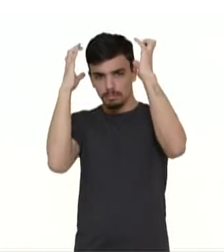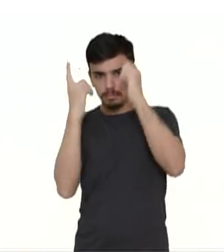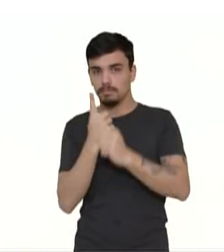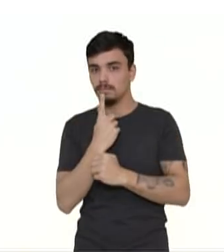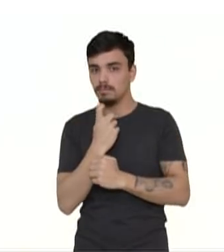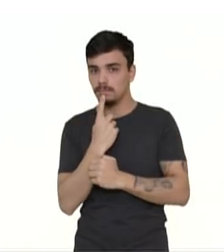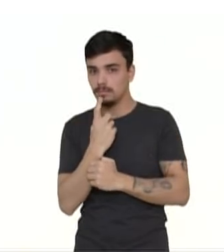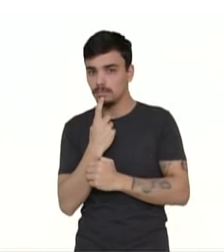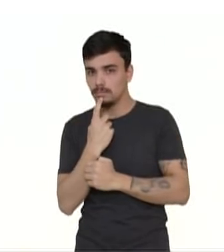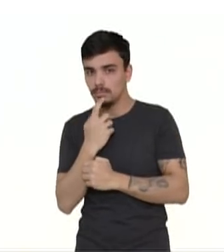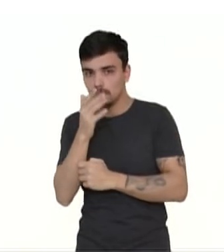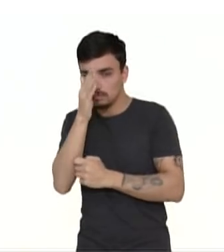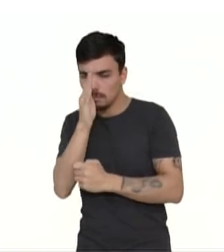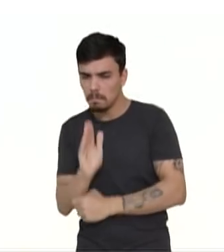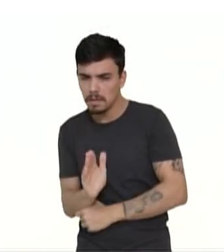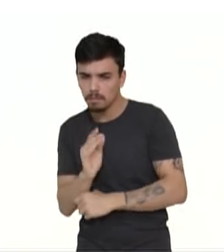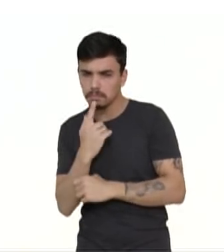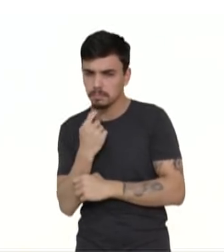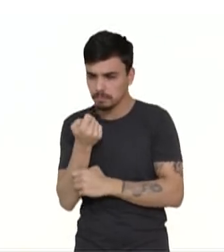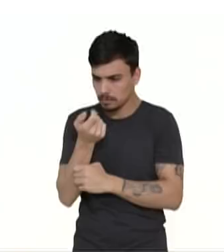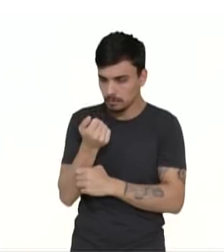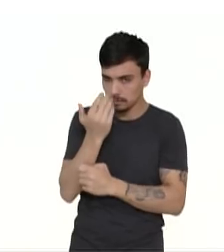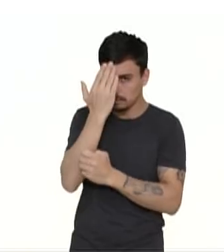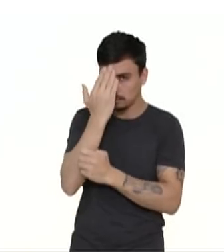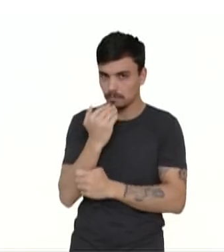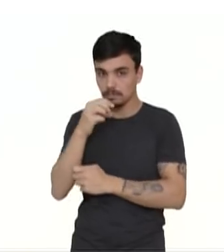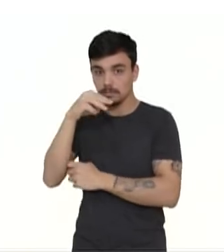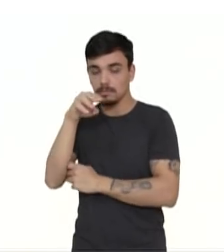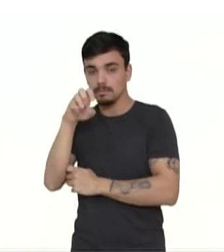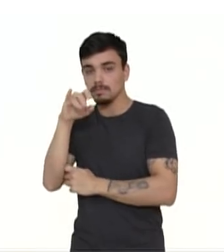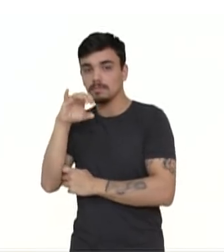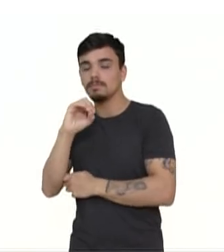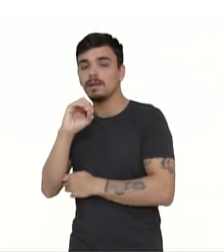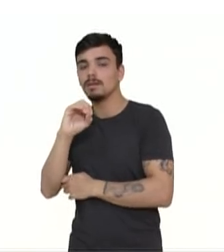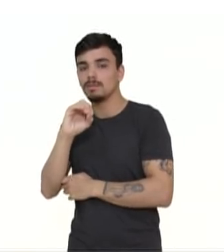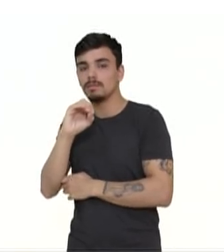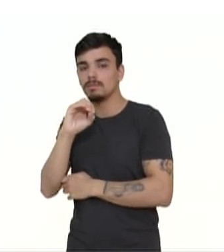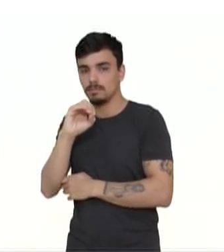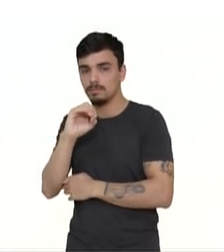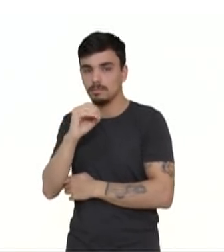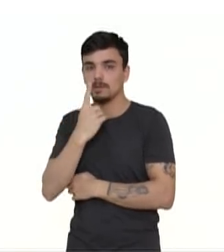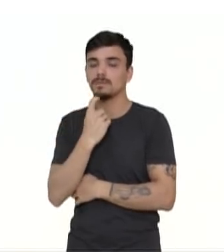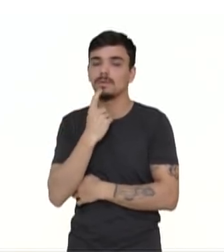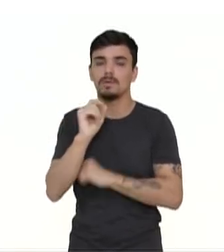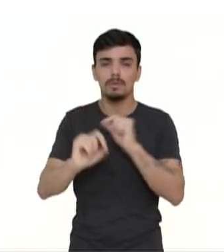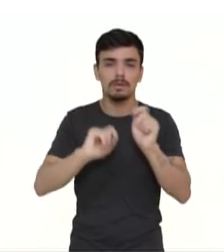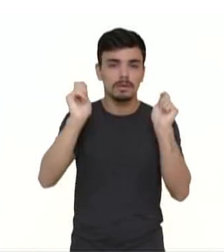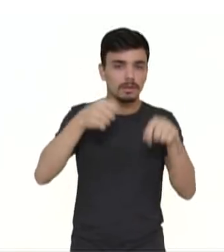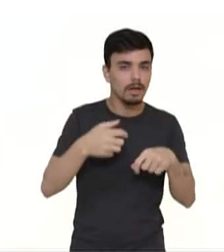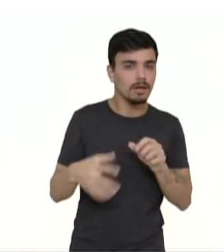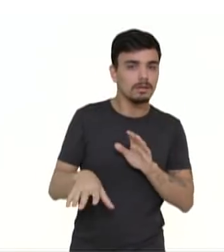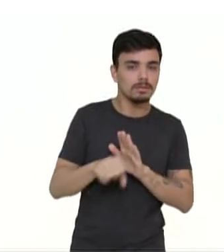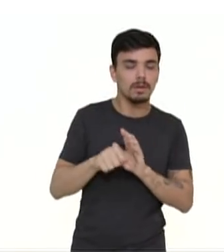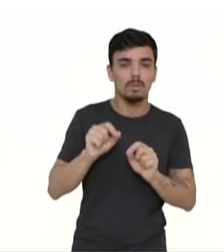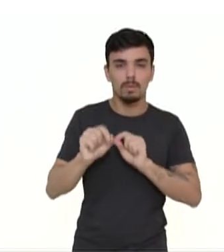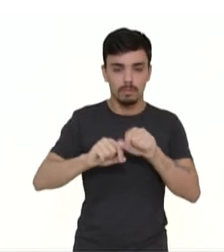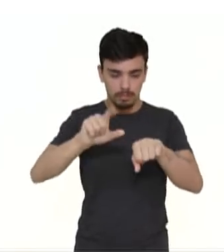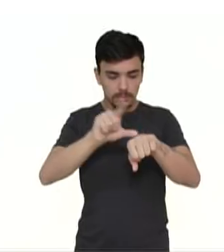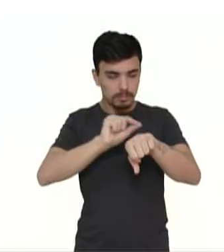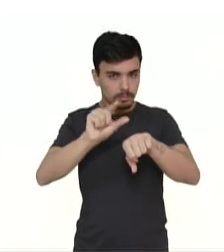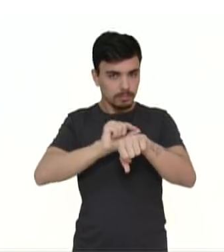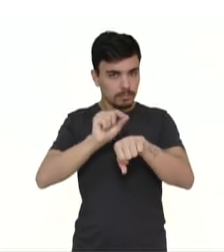crespos, meio arruivados. A palavra em destaque é meio. Então, isso pode ser considerado um advérbio